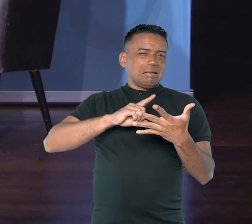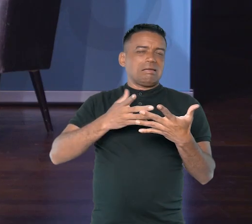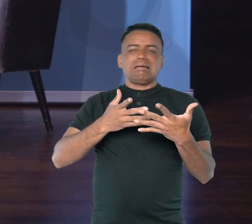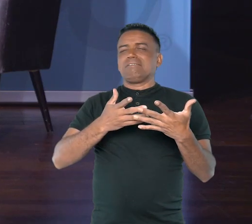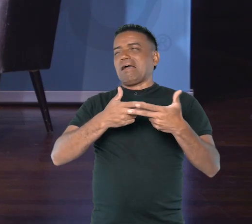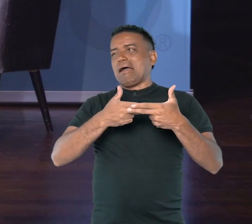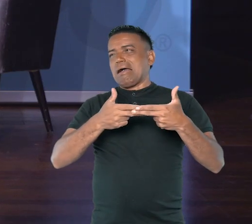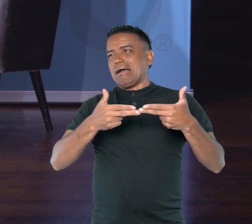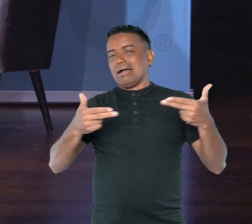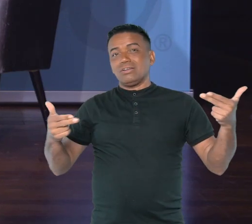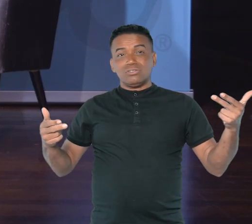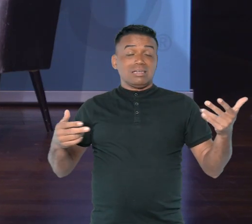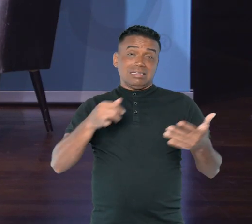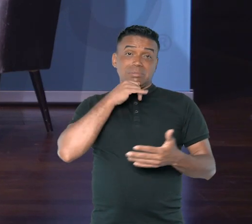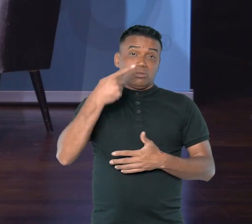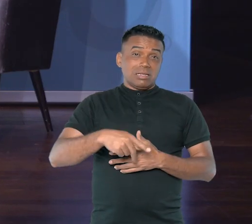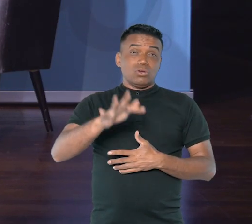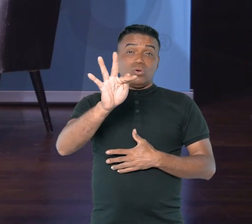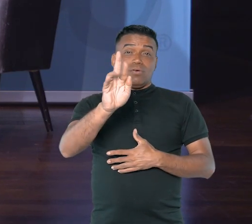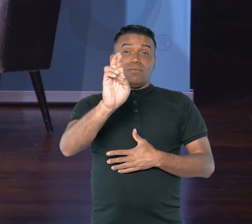Cave, Fernando Brant,